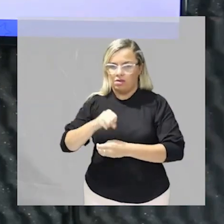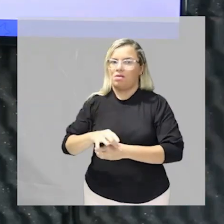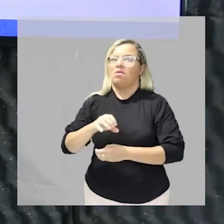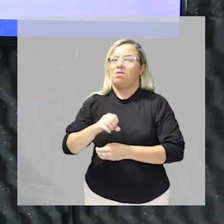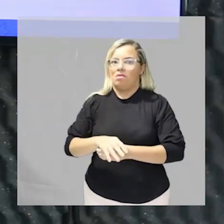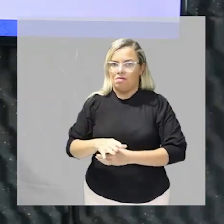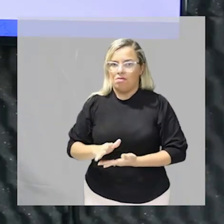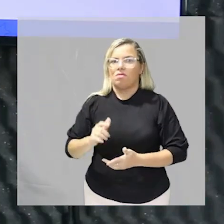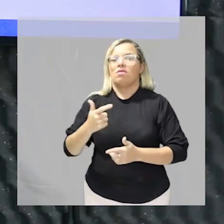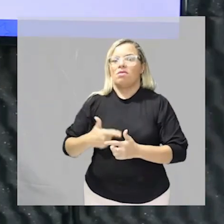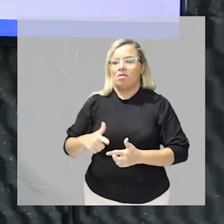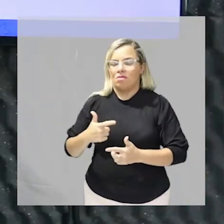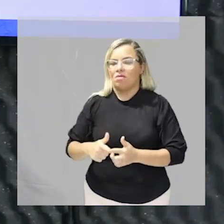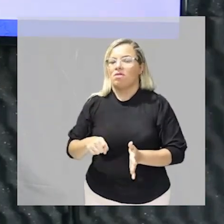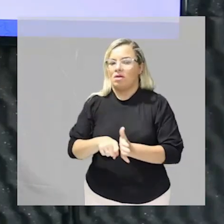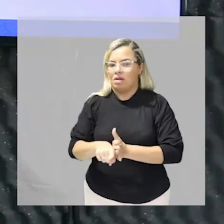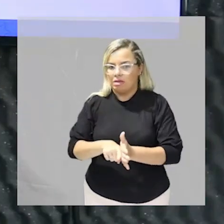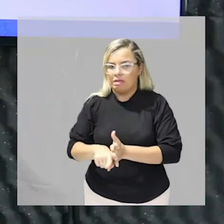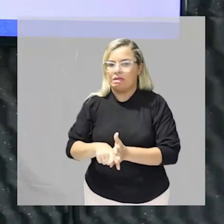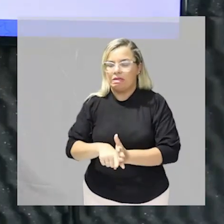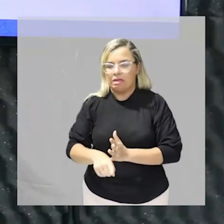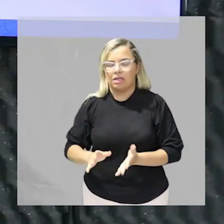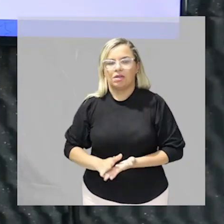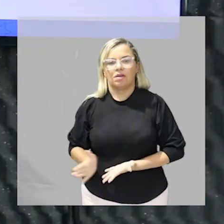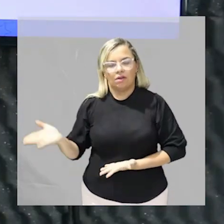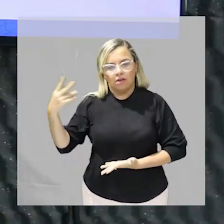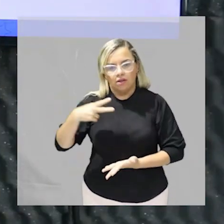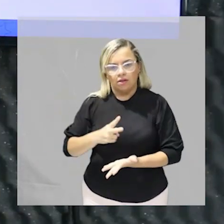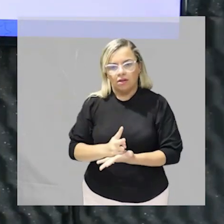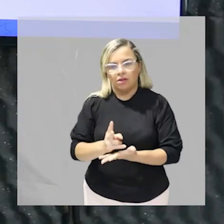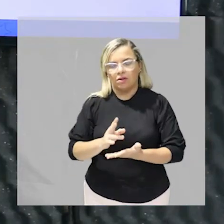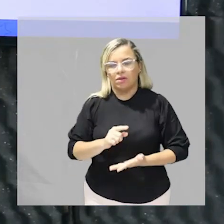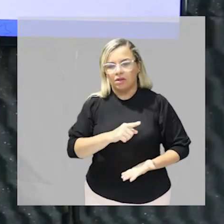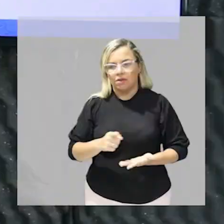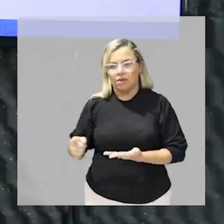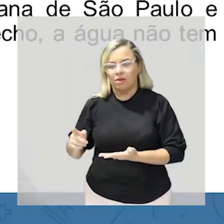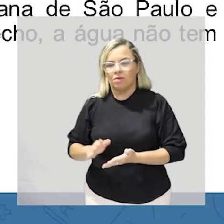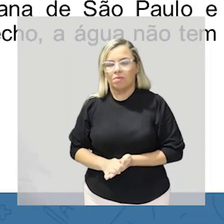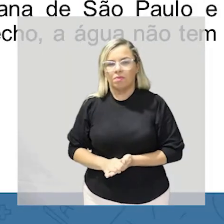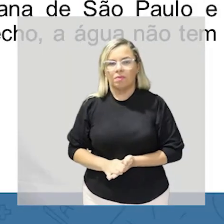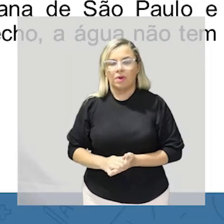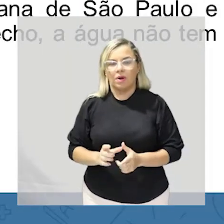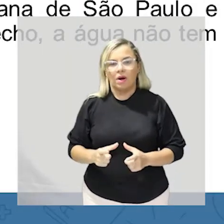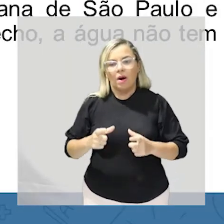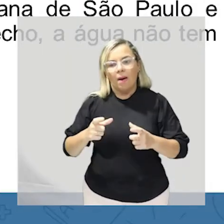Eu vou procurar ali, eu já sei que é problema. Aí ele continua. Ao menos uma parte